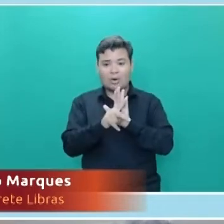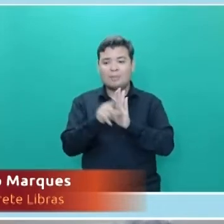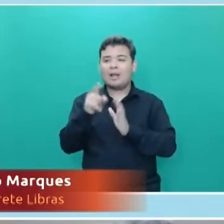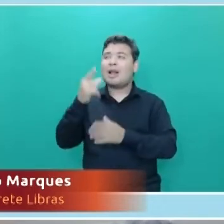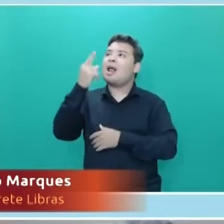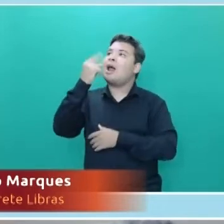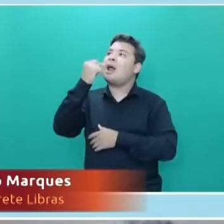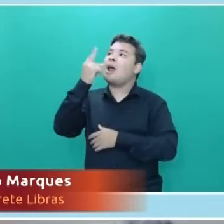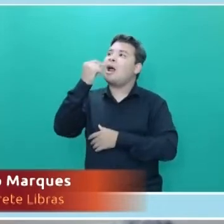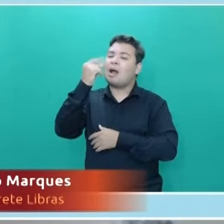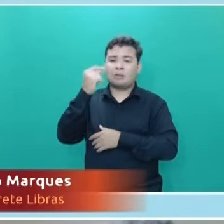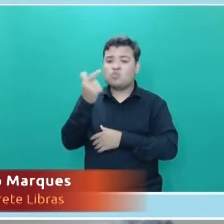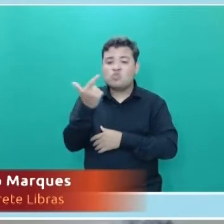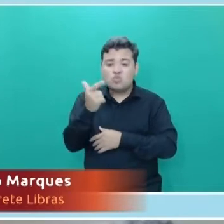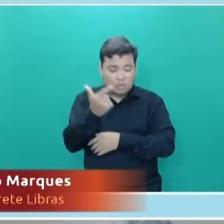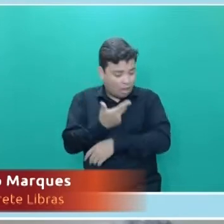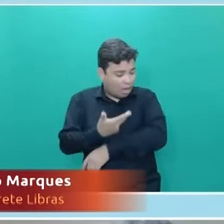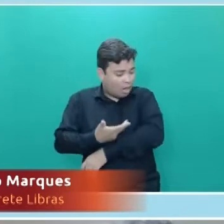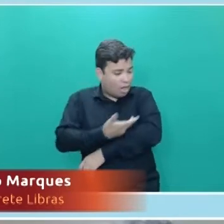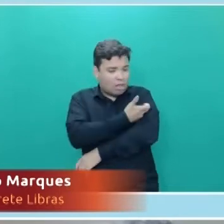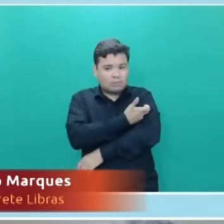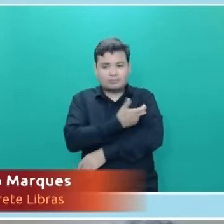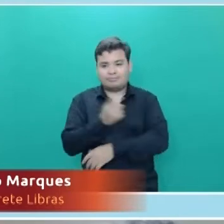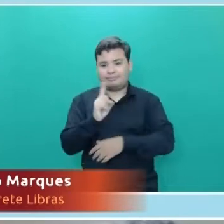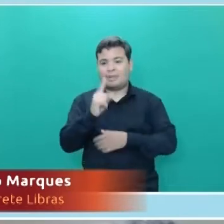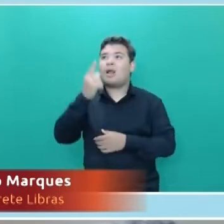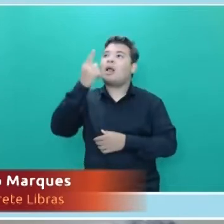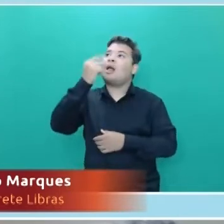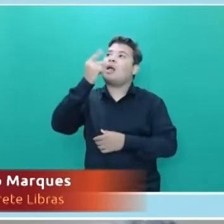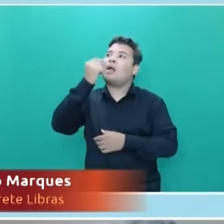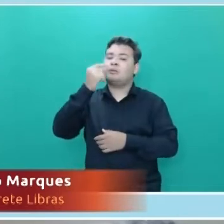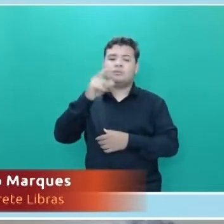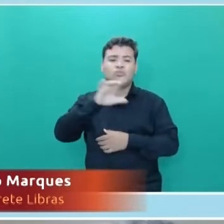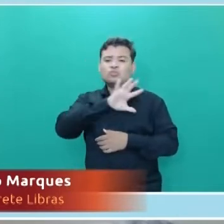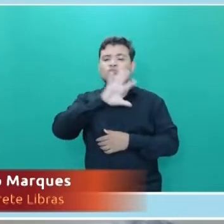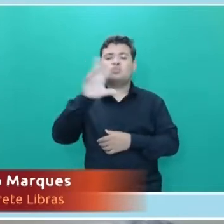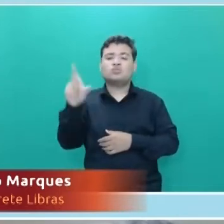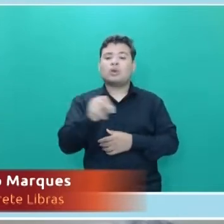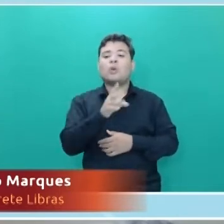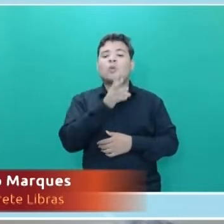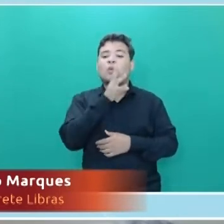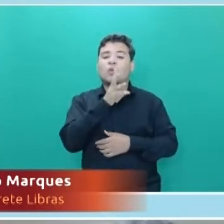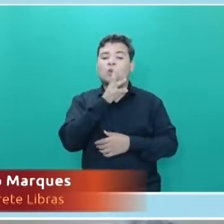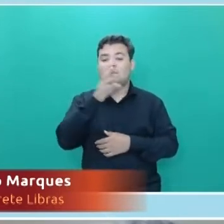questão da agulha, é uma vacina que todo mundo conhece. Quem eu acho que